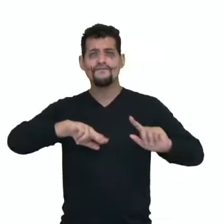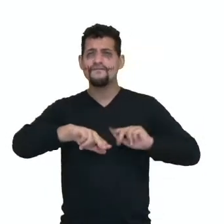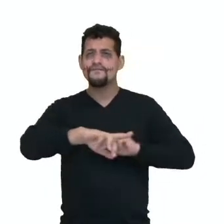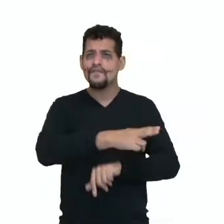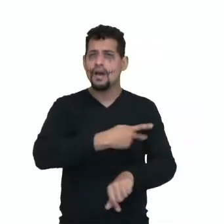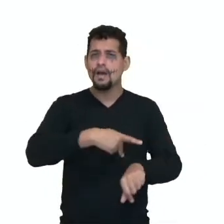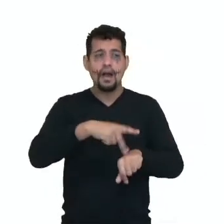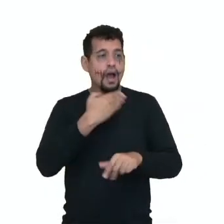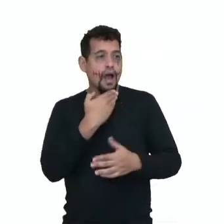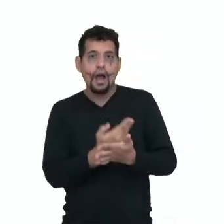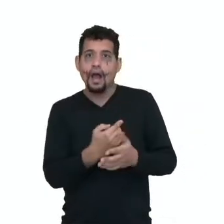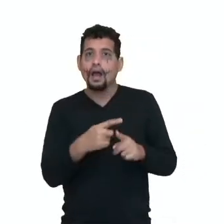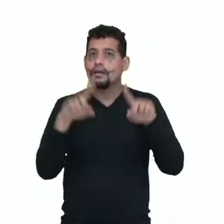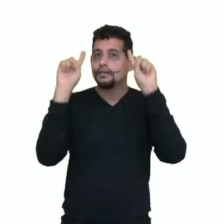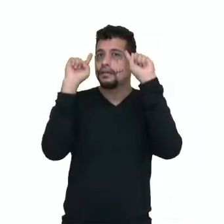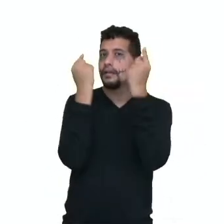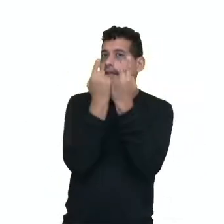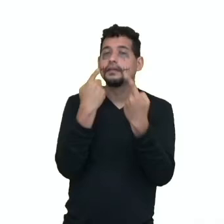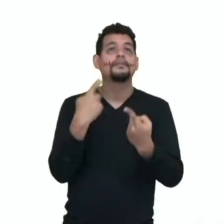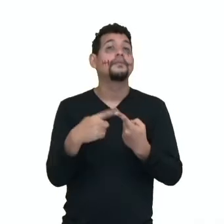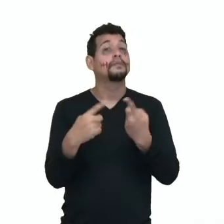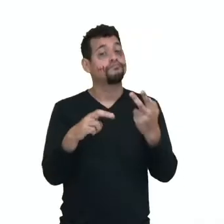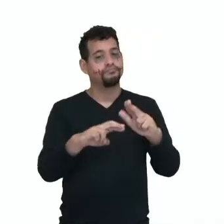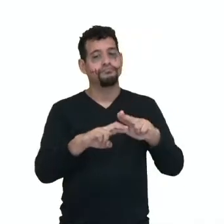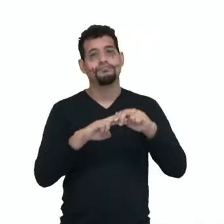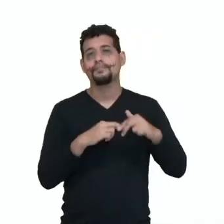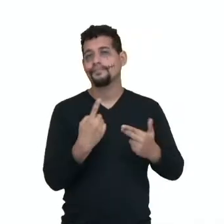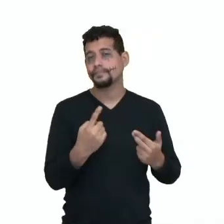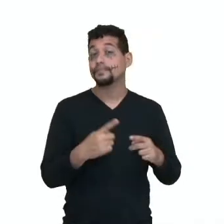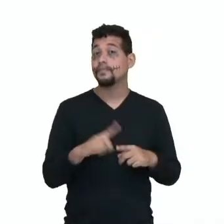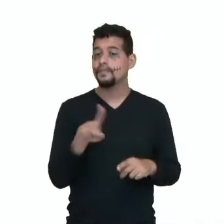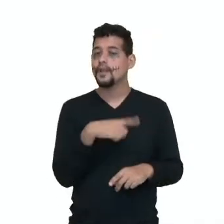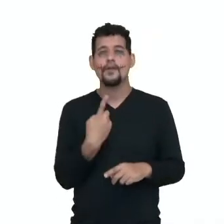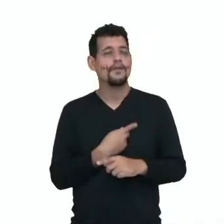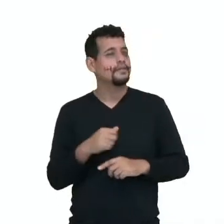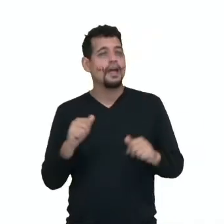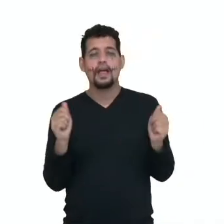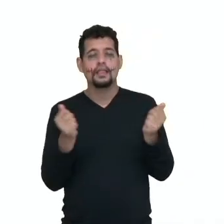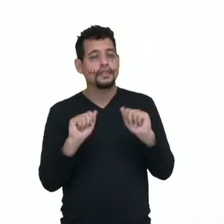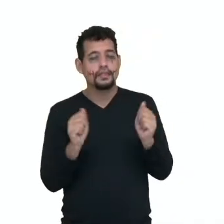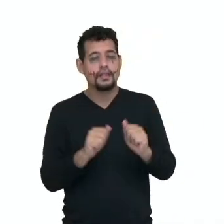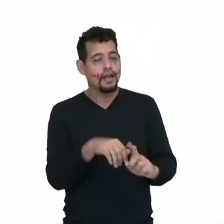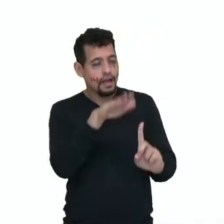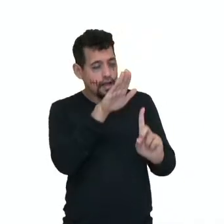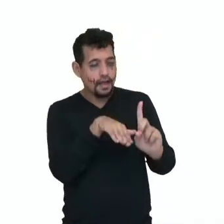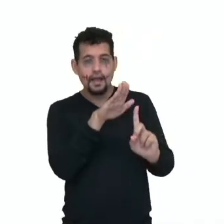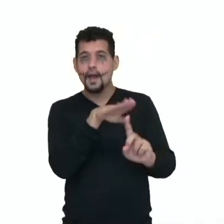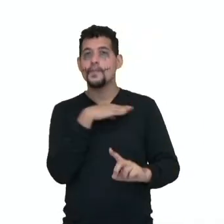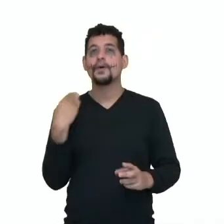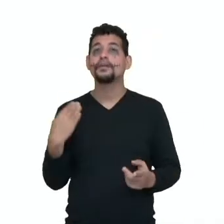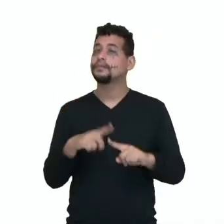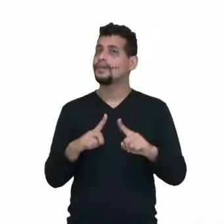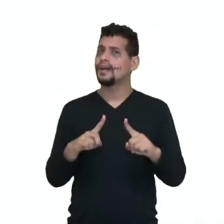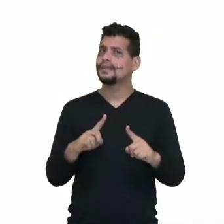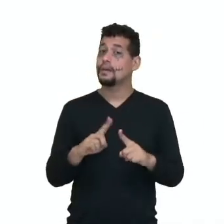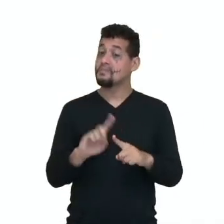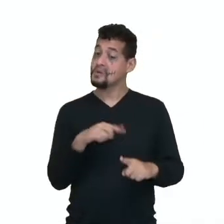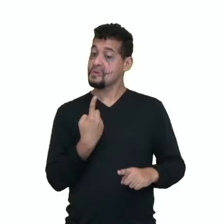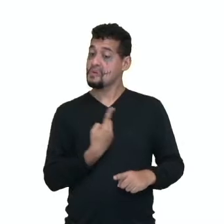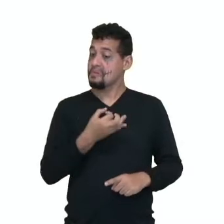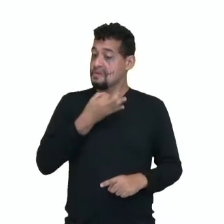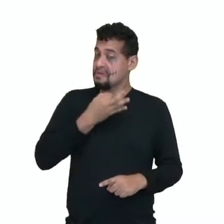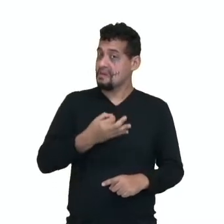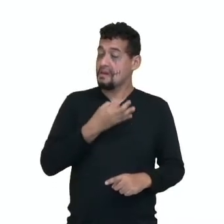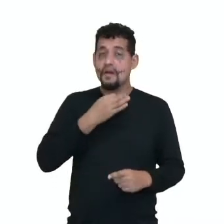nuestro México por una simple y sencilla razón. Nuestra adoración, la muerte. Para nosotros la muerte es